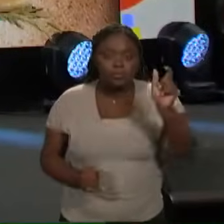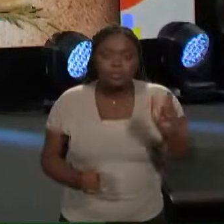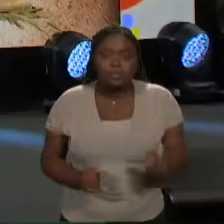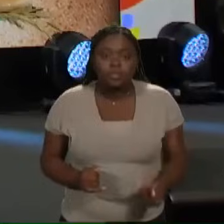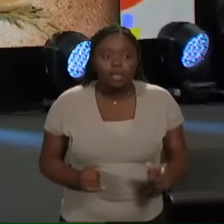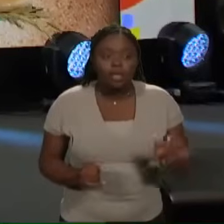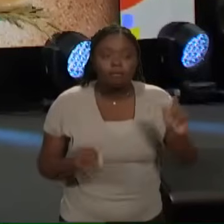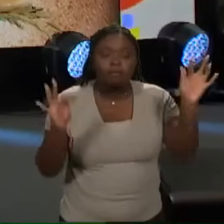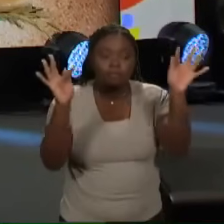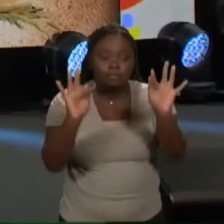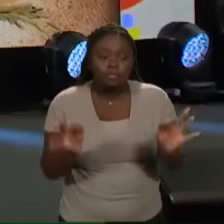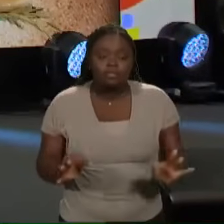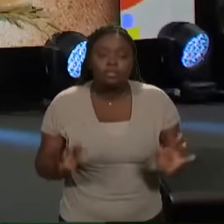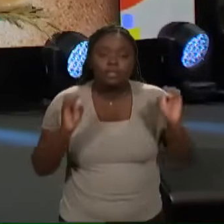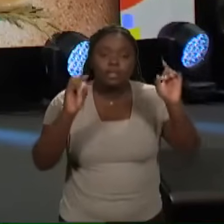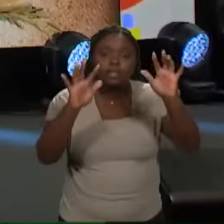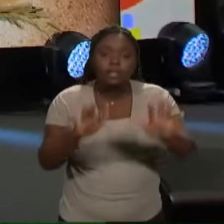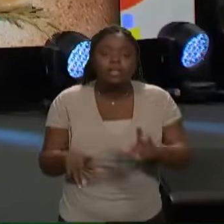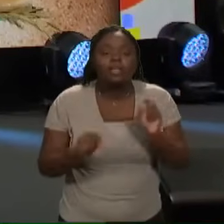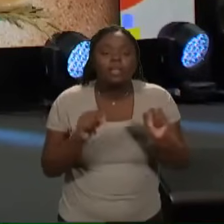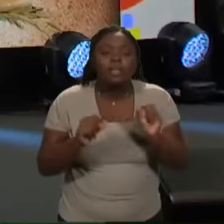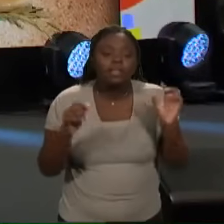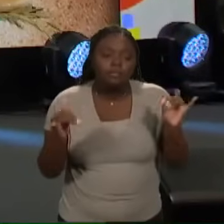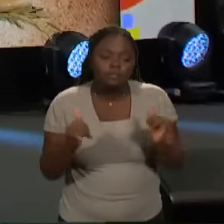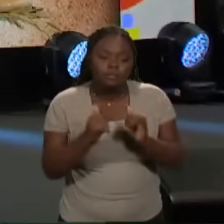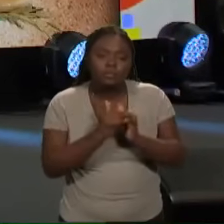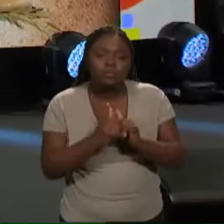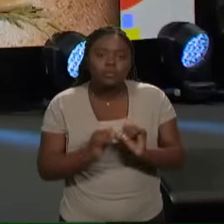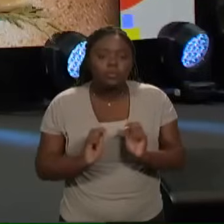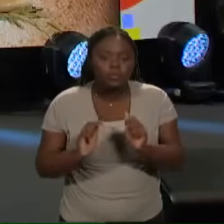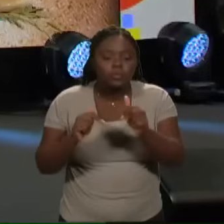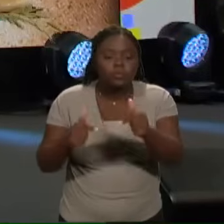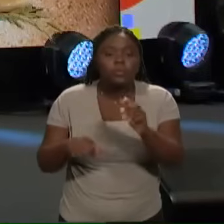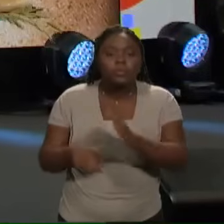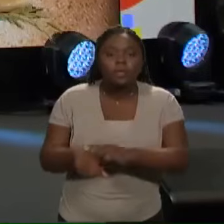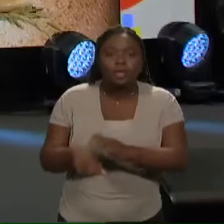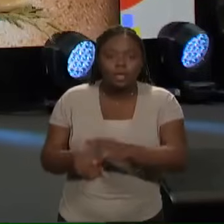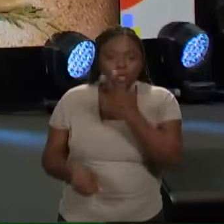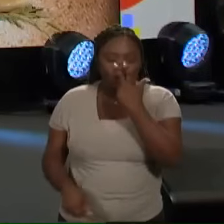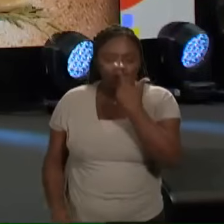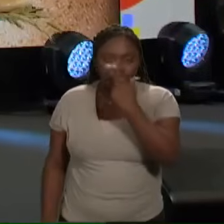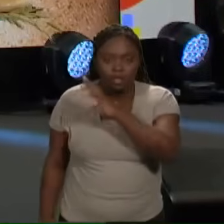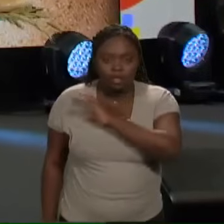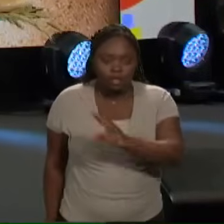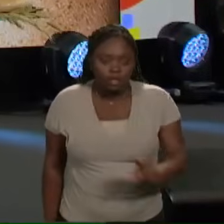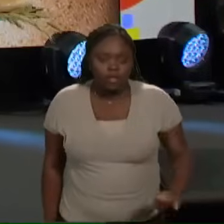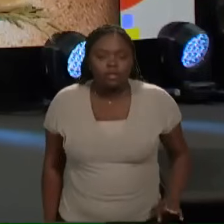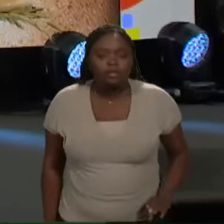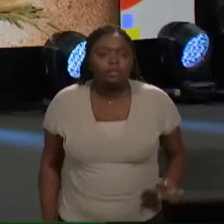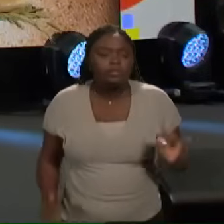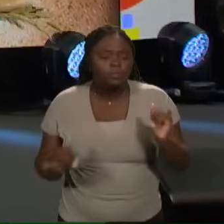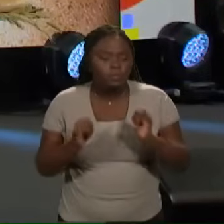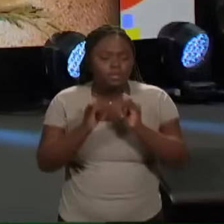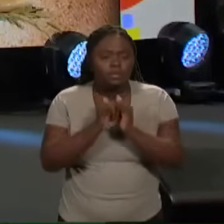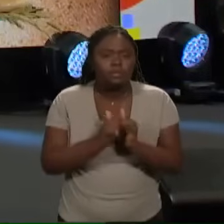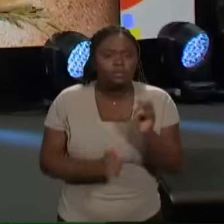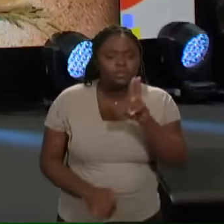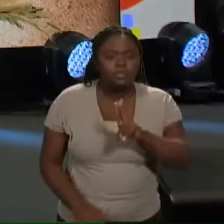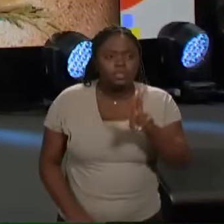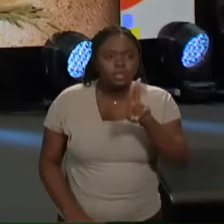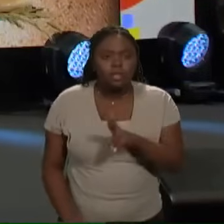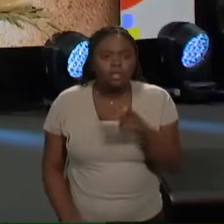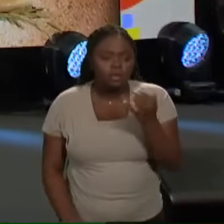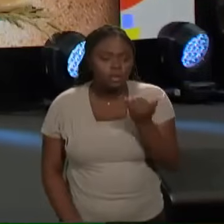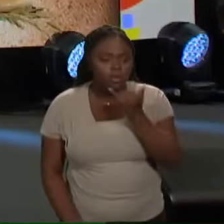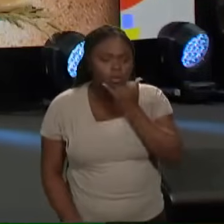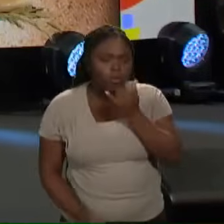aquele que perdoa, porque ele é o que agiu mais parecido com Cristo. O perdão não deve ser usado como desculpa para